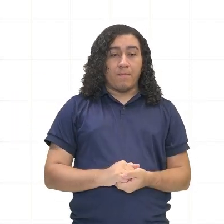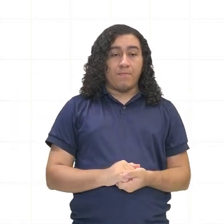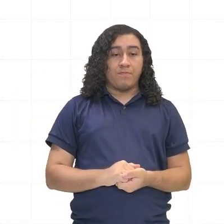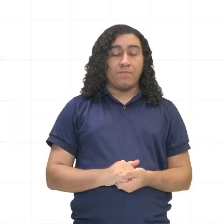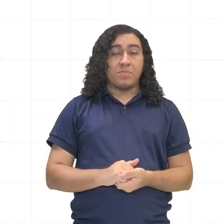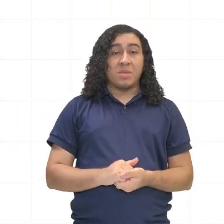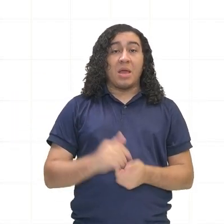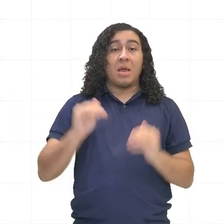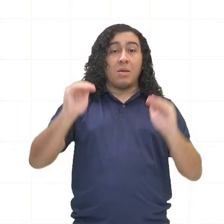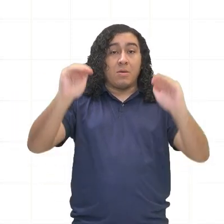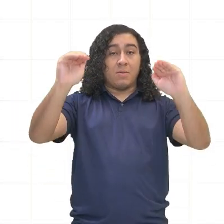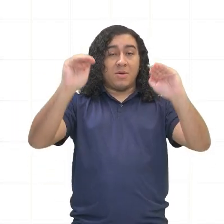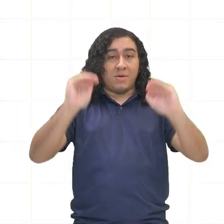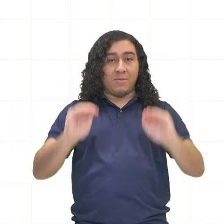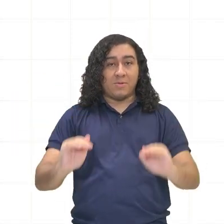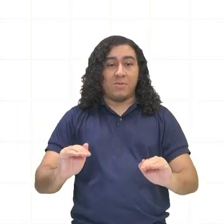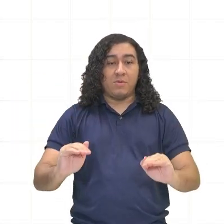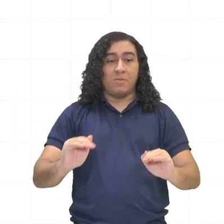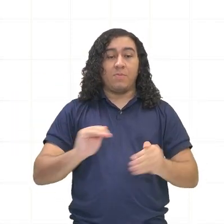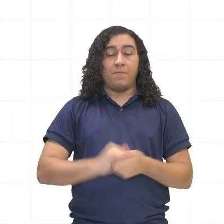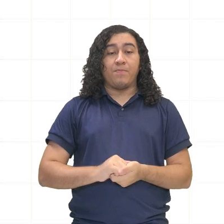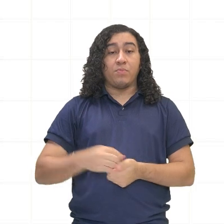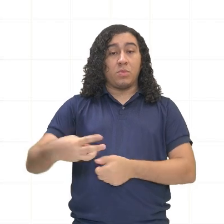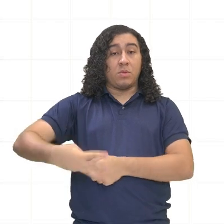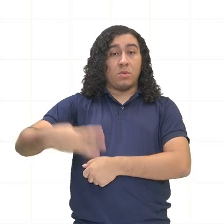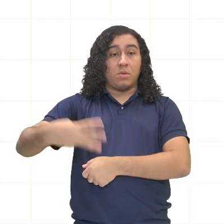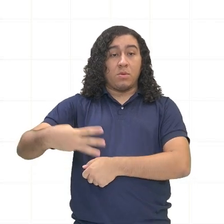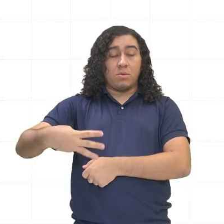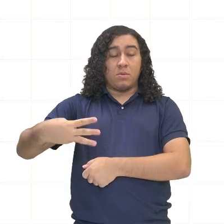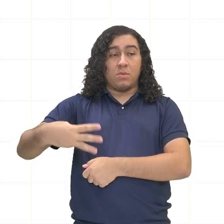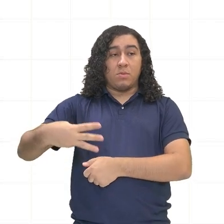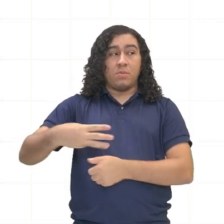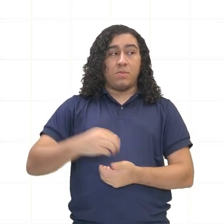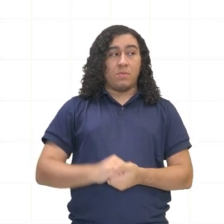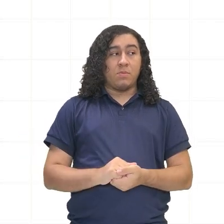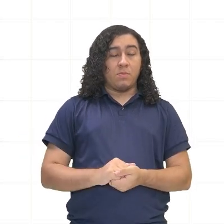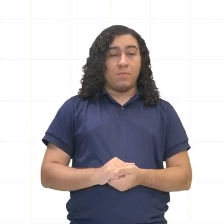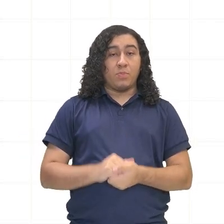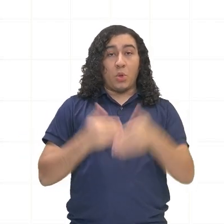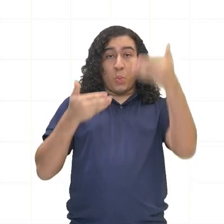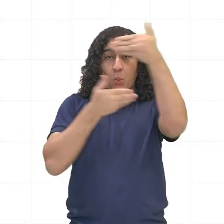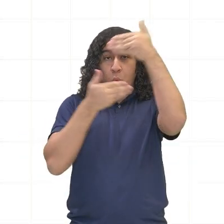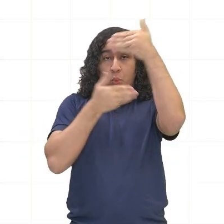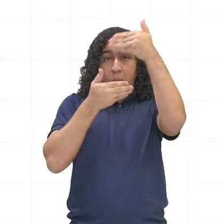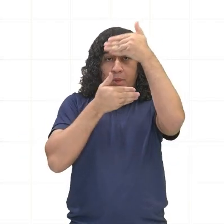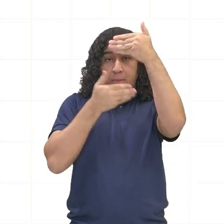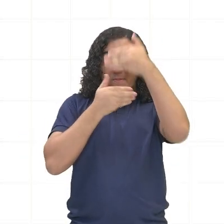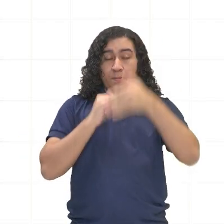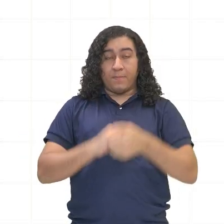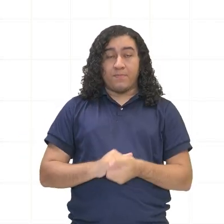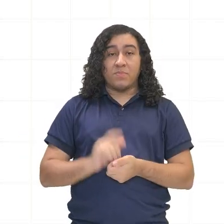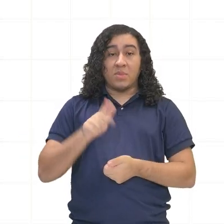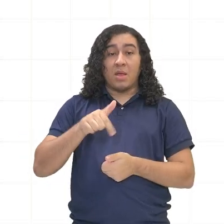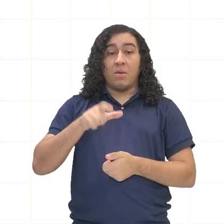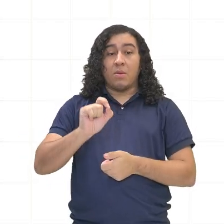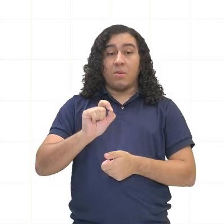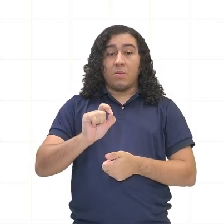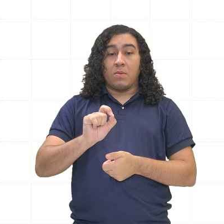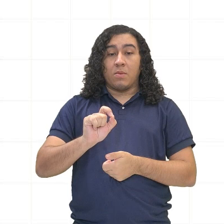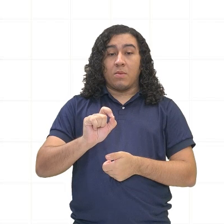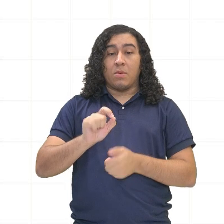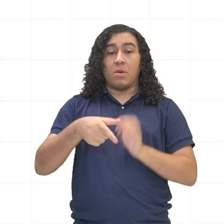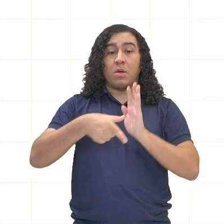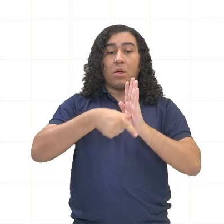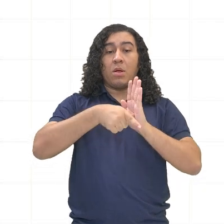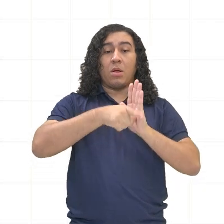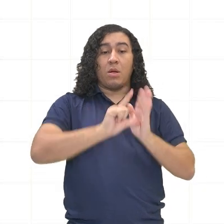calendário muçulmano, que é antes da Égira e